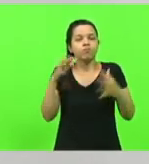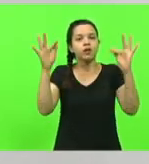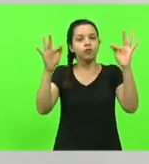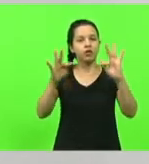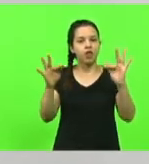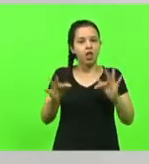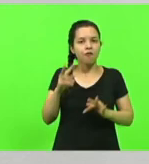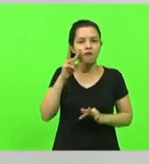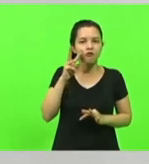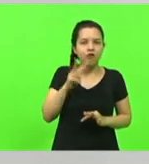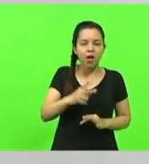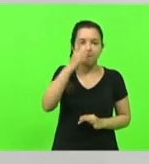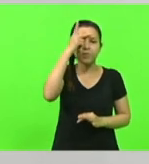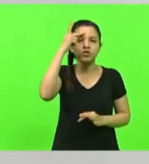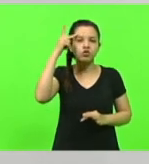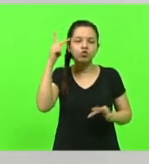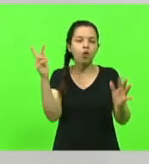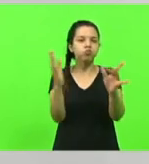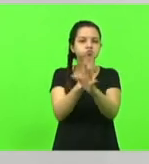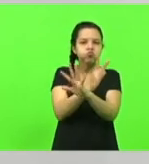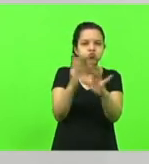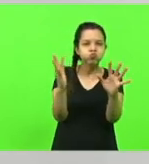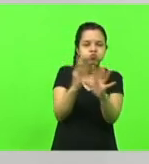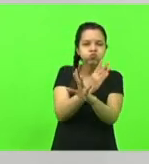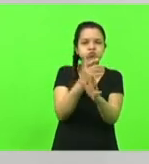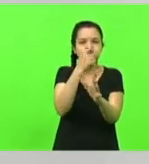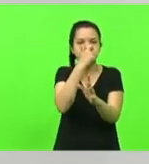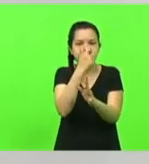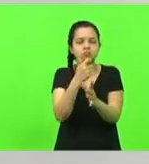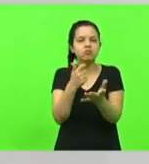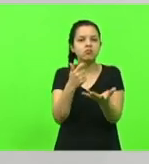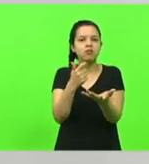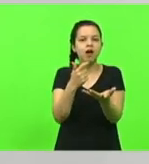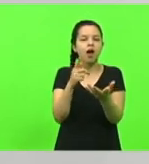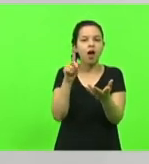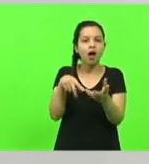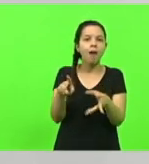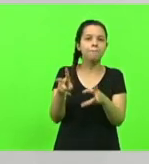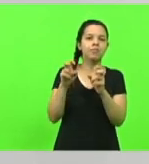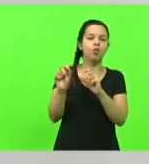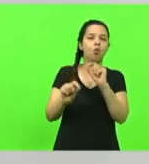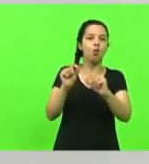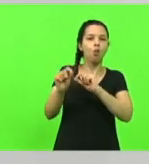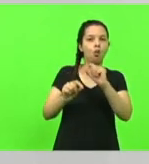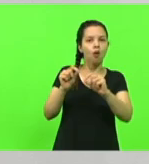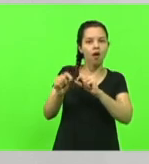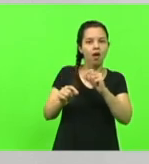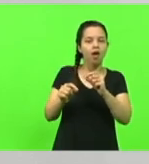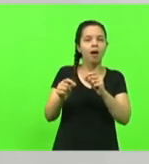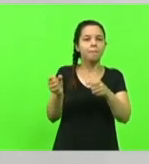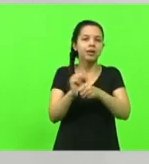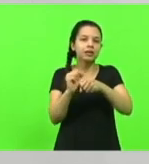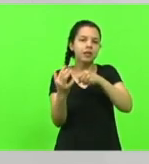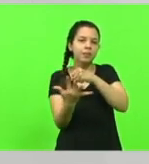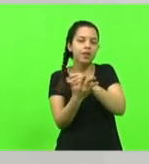aglomeração. É sinal de que está acabando a pandemia. Daqui a pouco, nem máscara a mais a gente vai precisar.